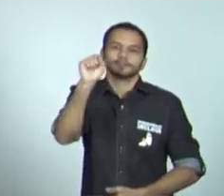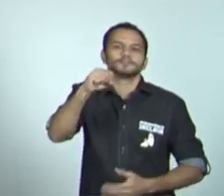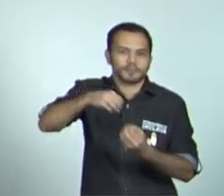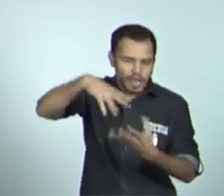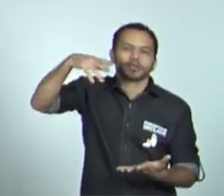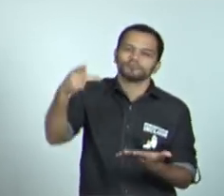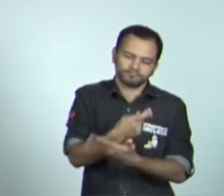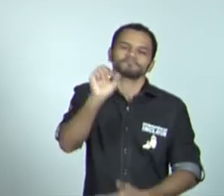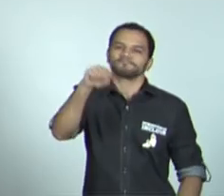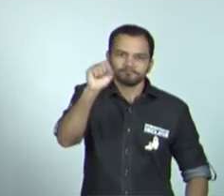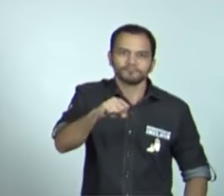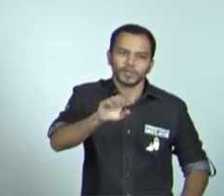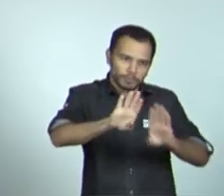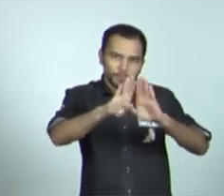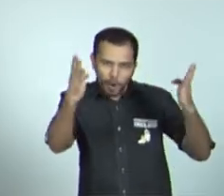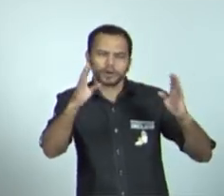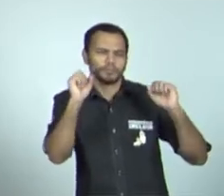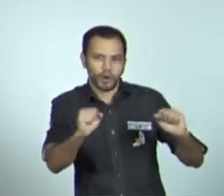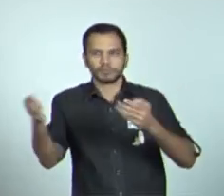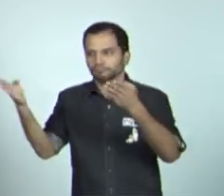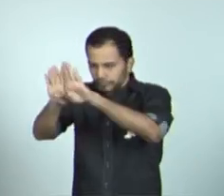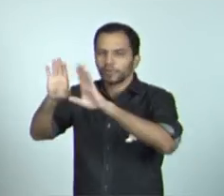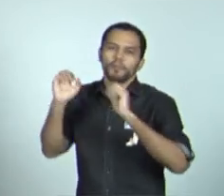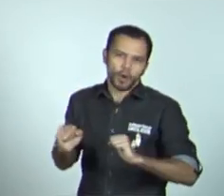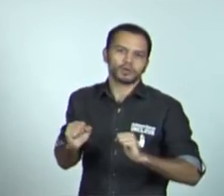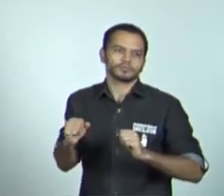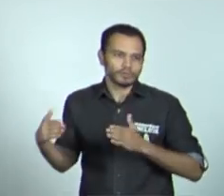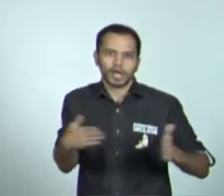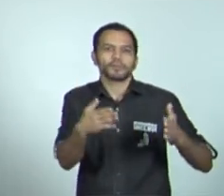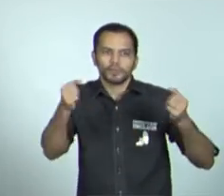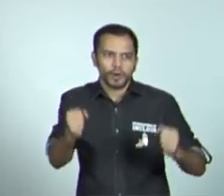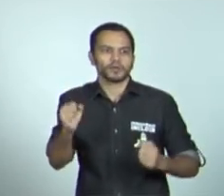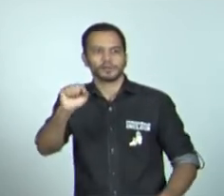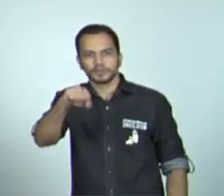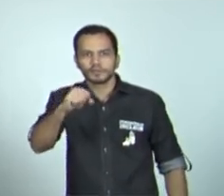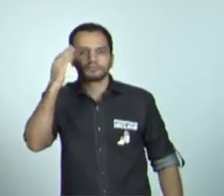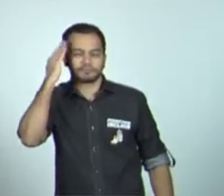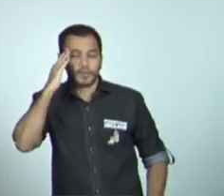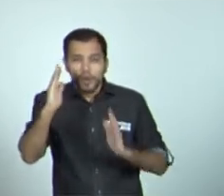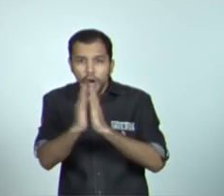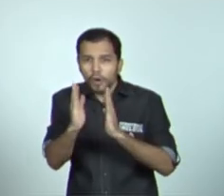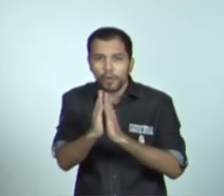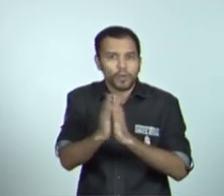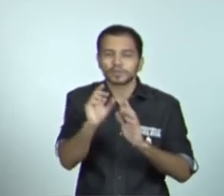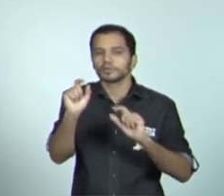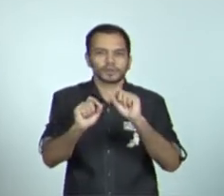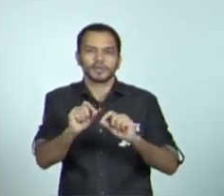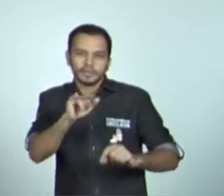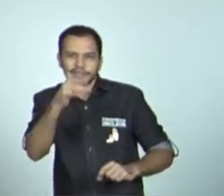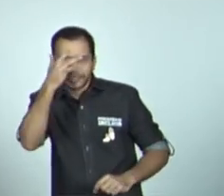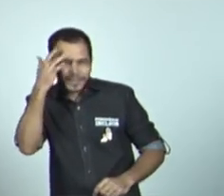abre qualquer porta a oração abre qualquer caminho festa qualquer caminho a oração faz um duro